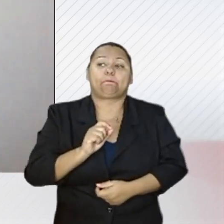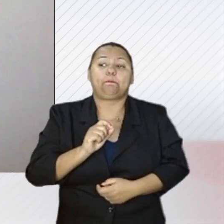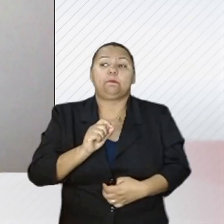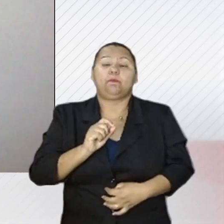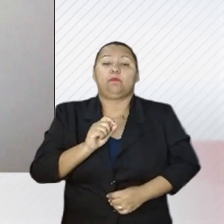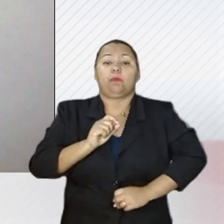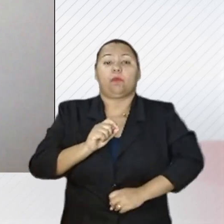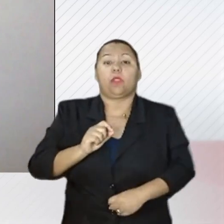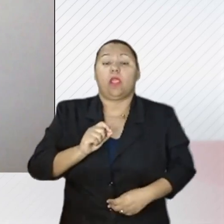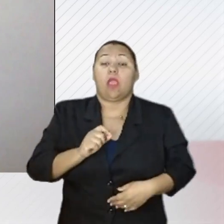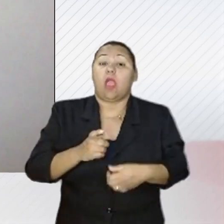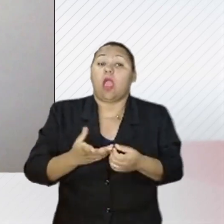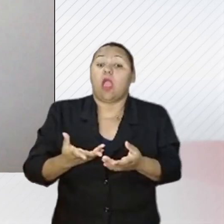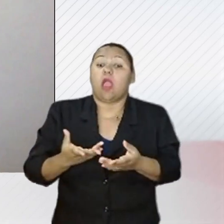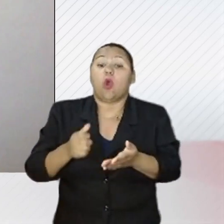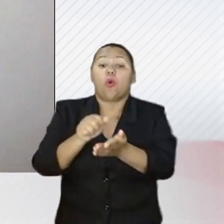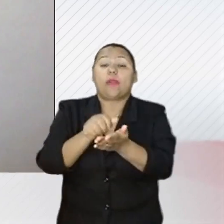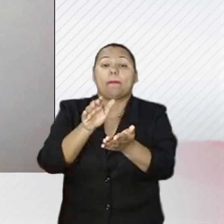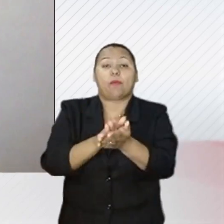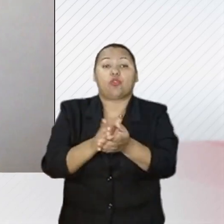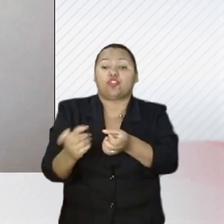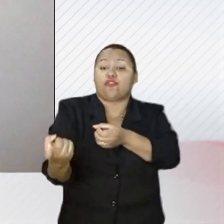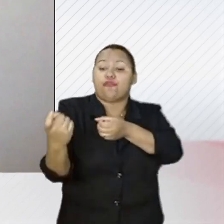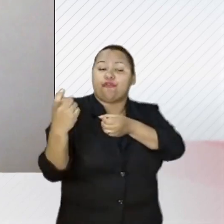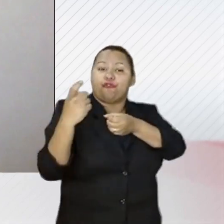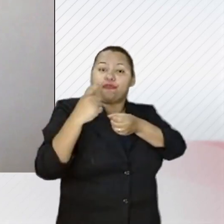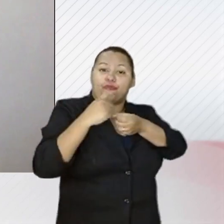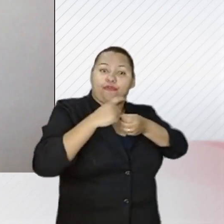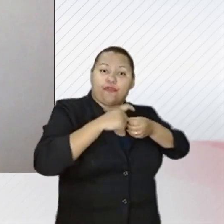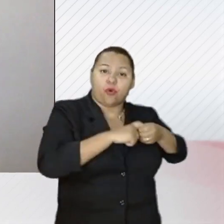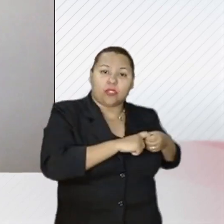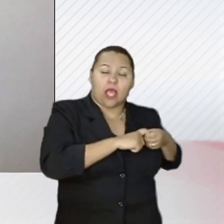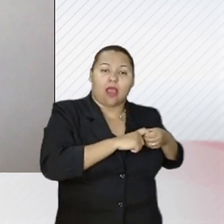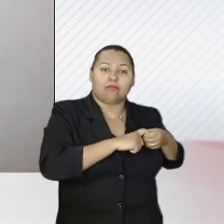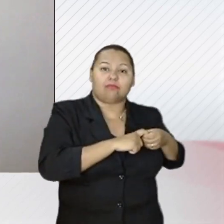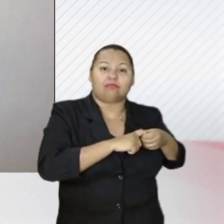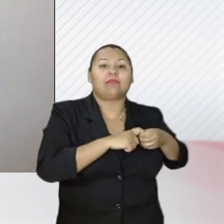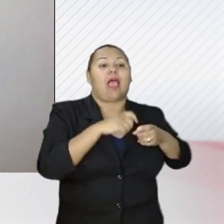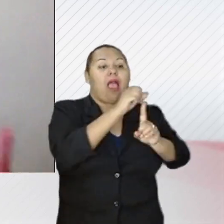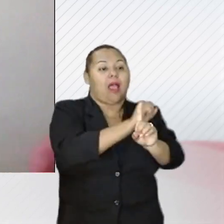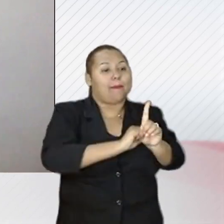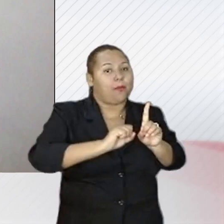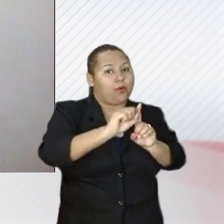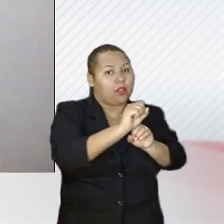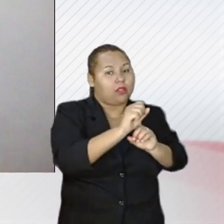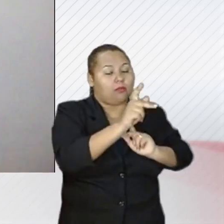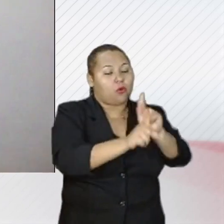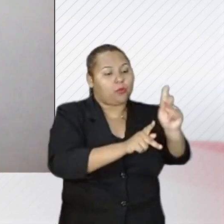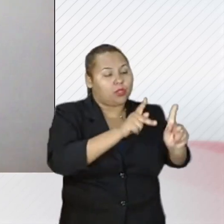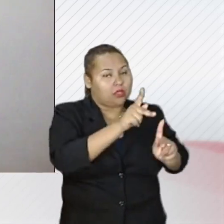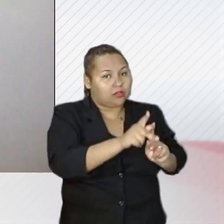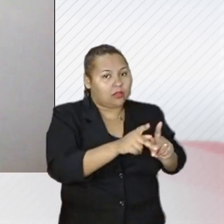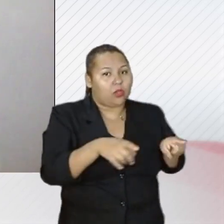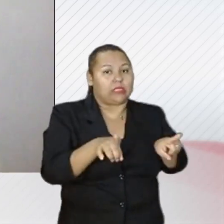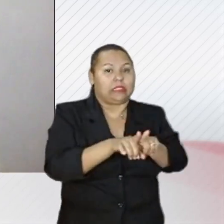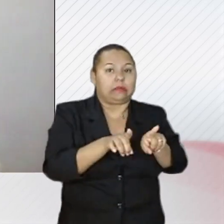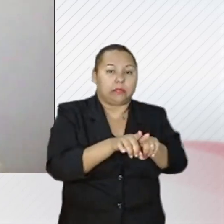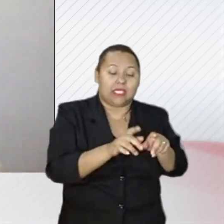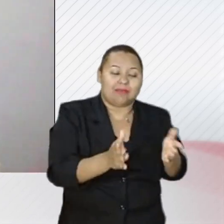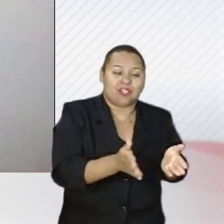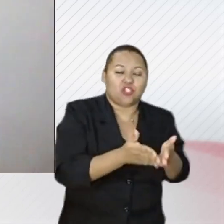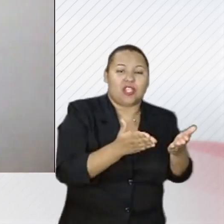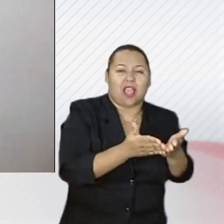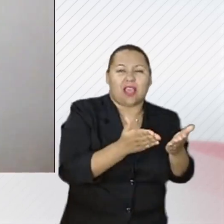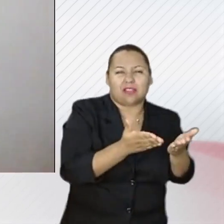alguns impostos para uma parcela da população, né, que seria uma população mais carente. A gente ainda não sabe o